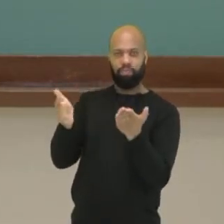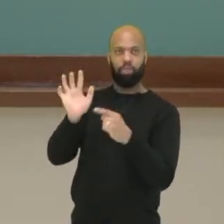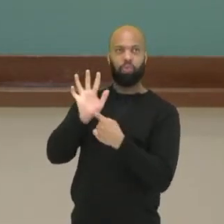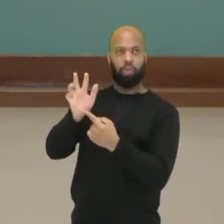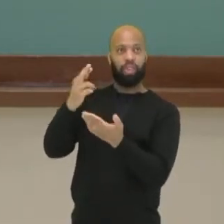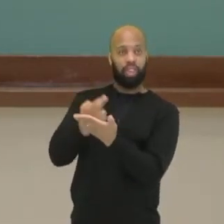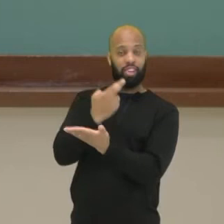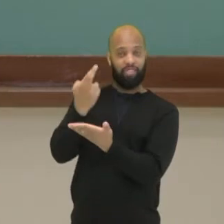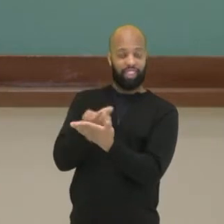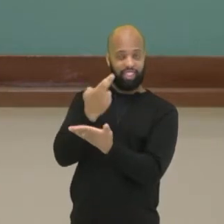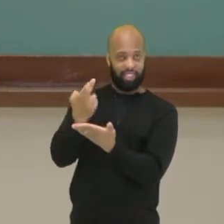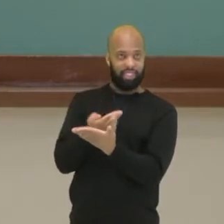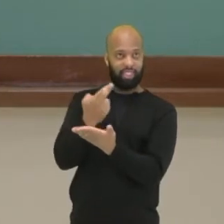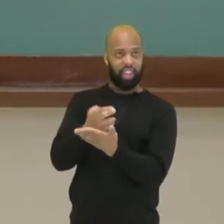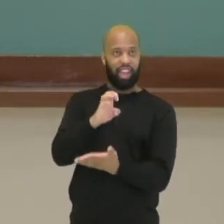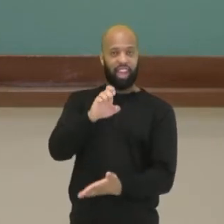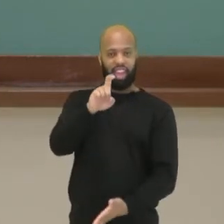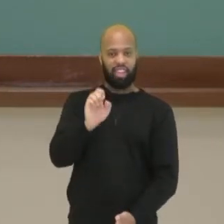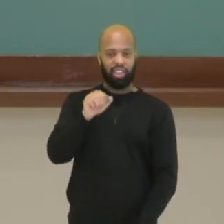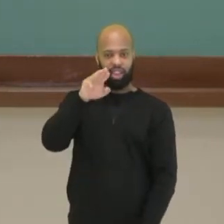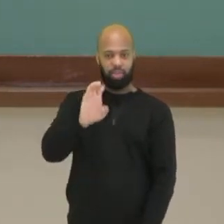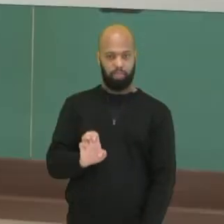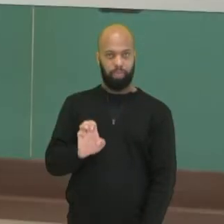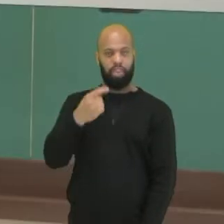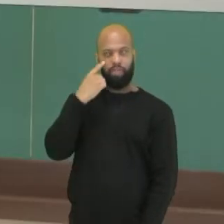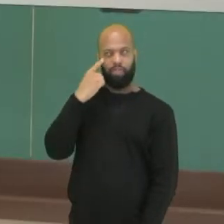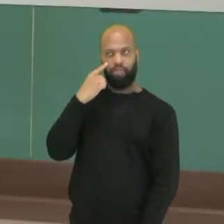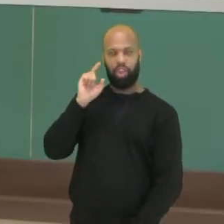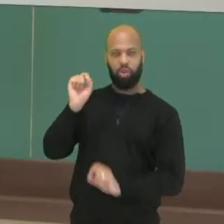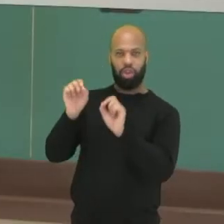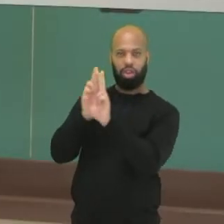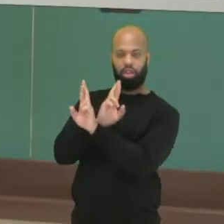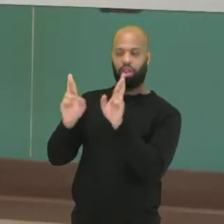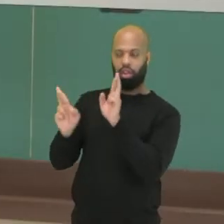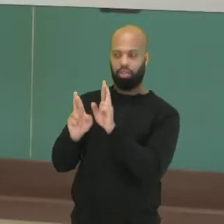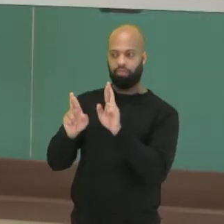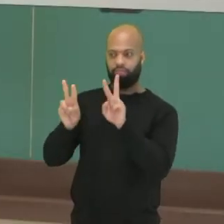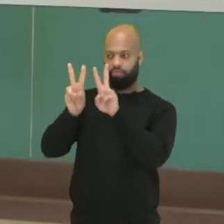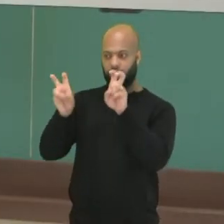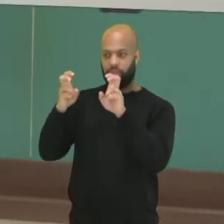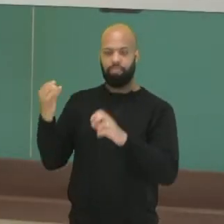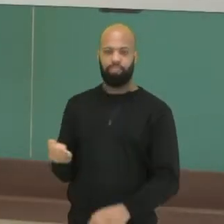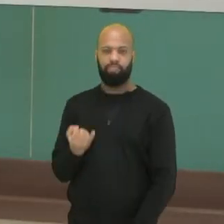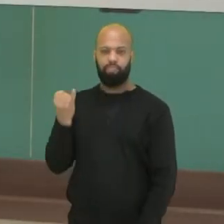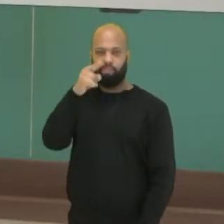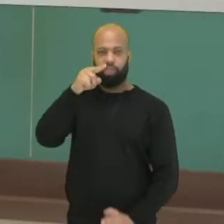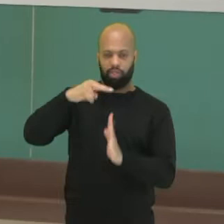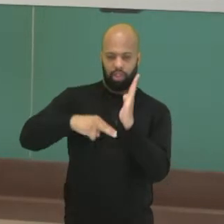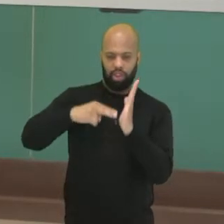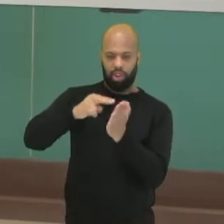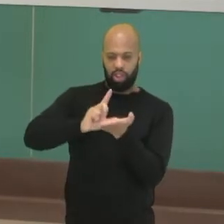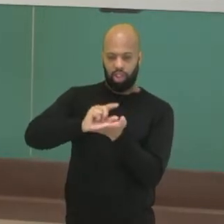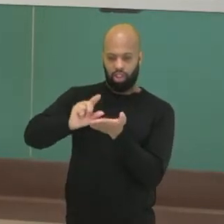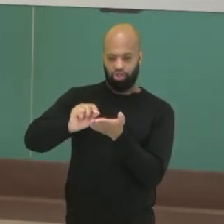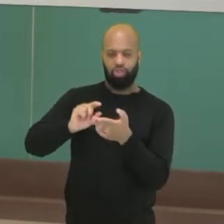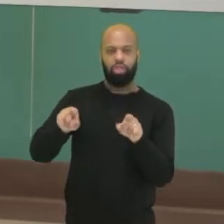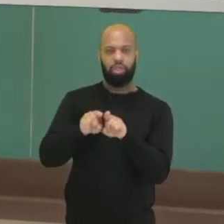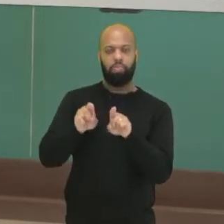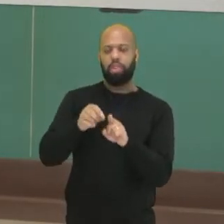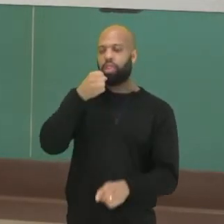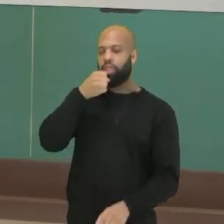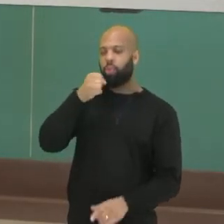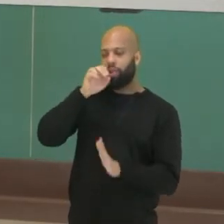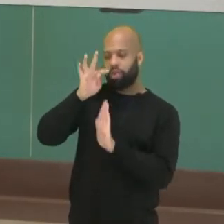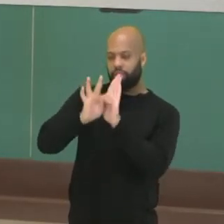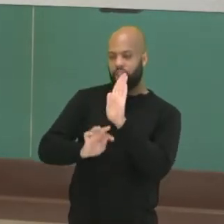uma refletida sobre o assunto, fazer uma inter-relação, que tudo isso é importante você leia muitos artigos, muitas